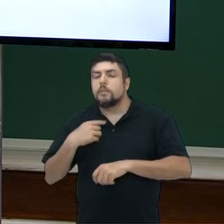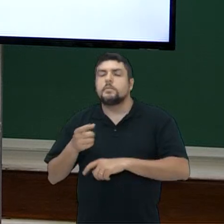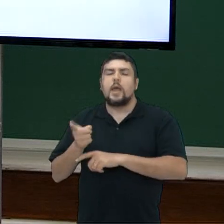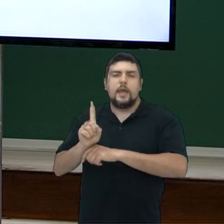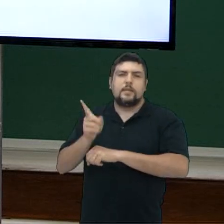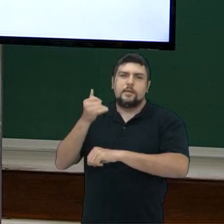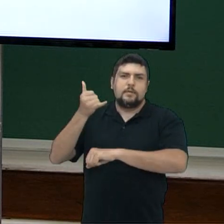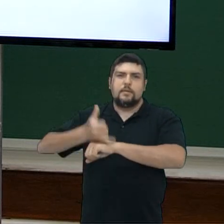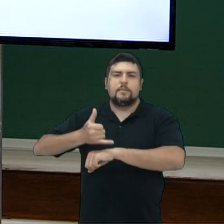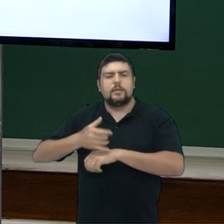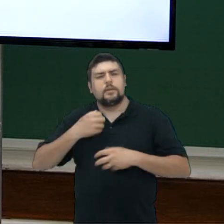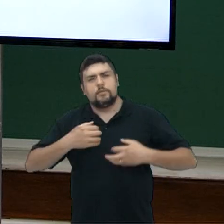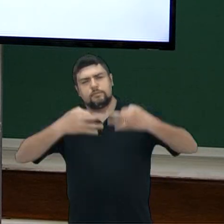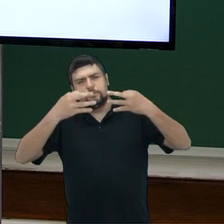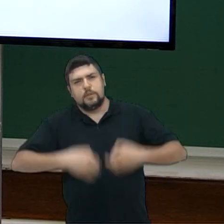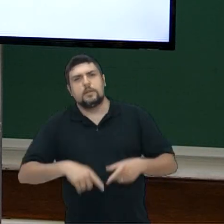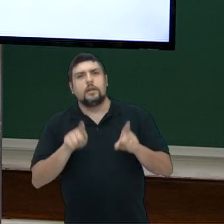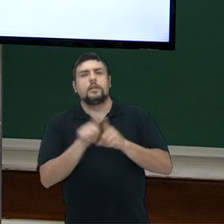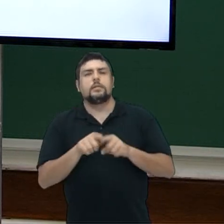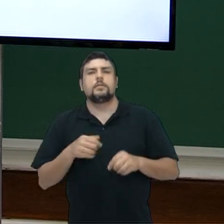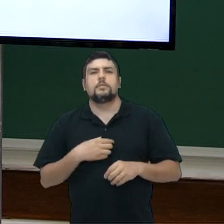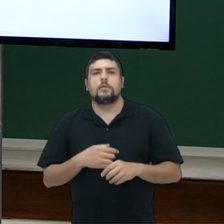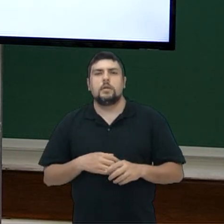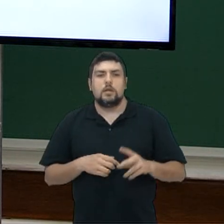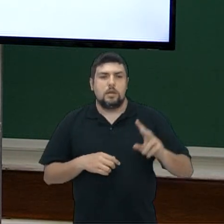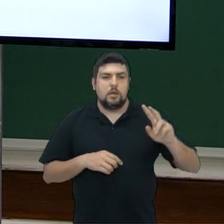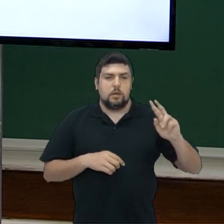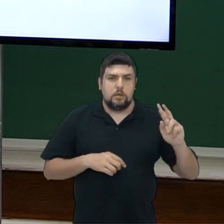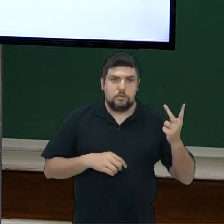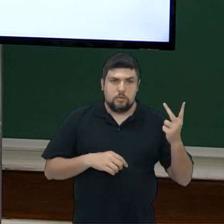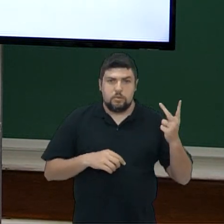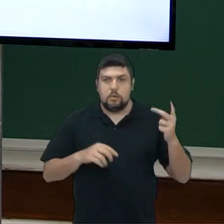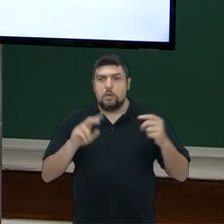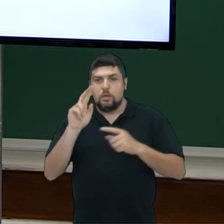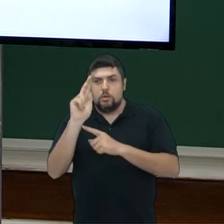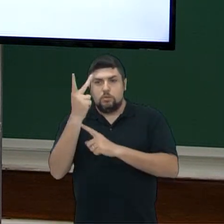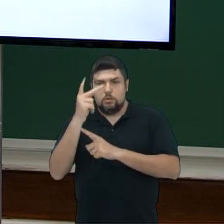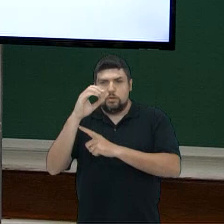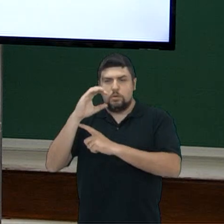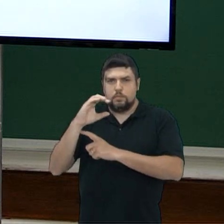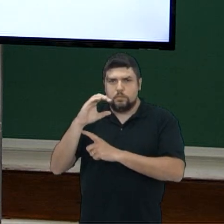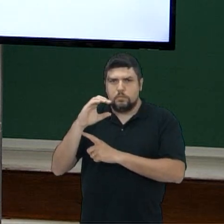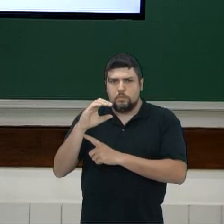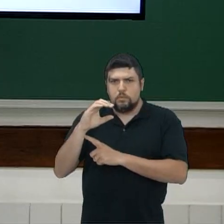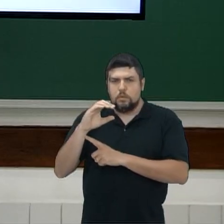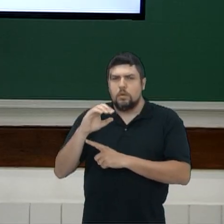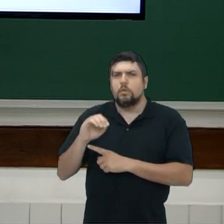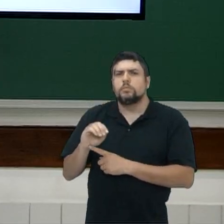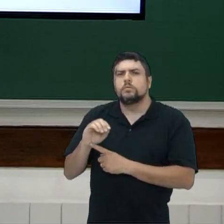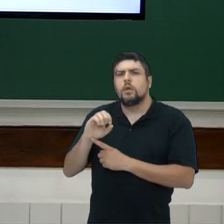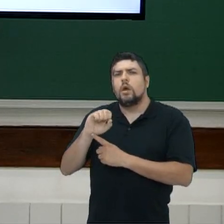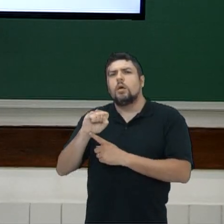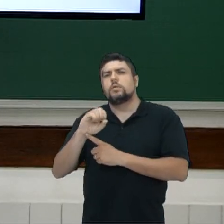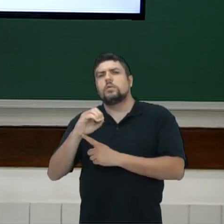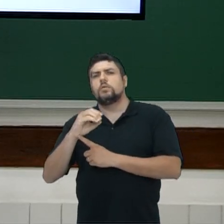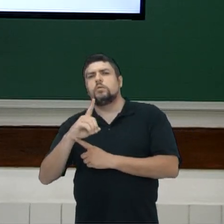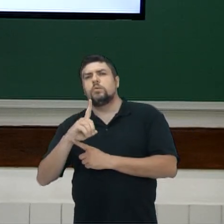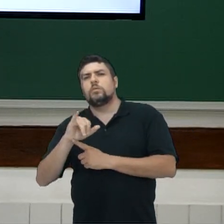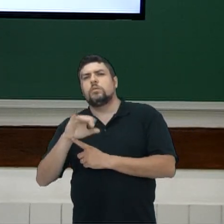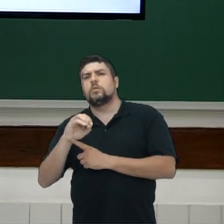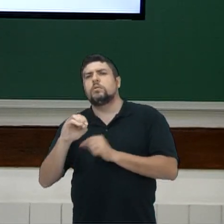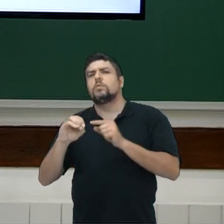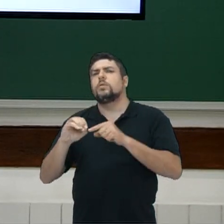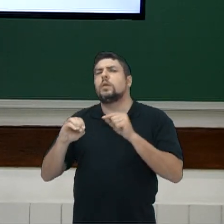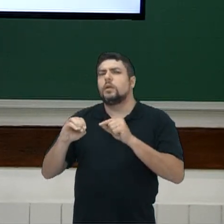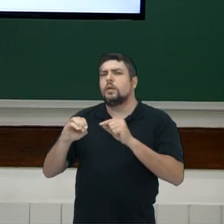professor. Exatamente também. Hidrogênio e carbono são não metais. E o sódio, galera? Opa! O sódio é